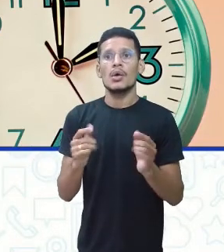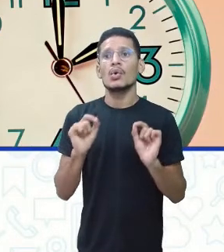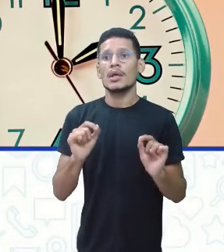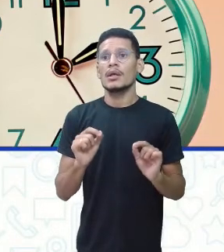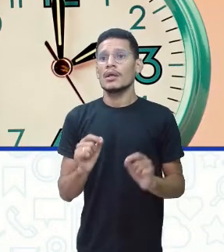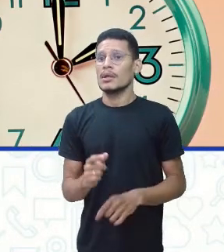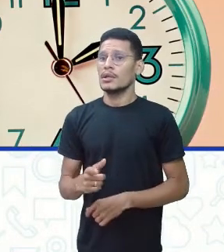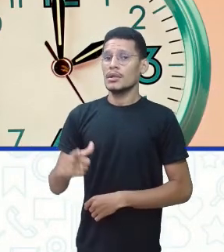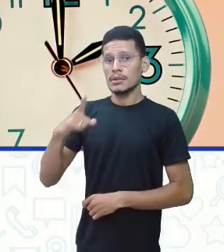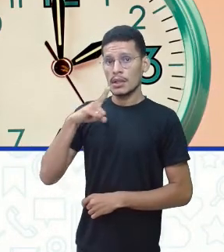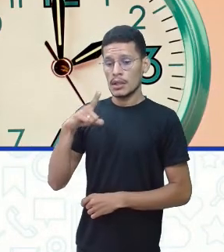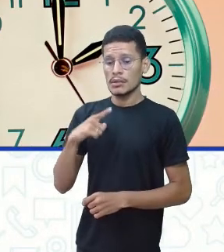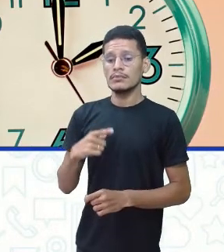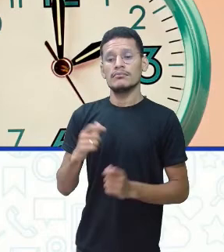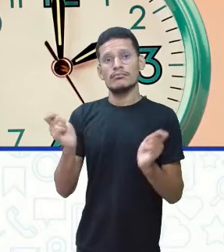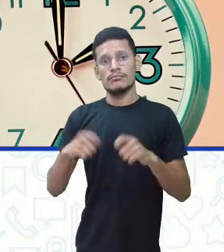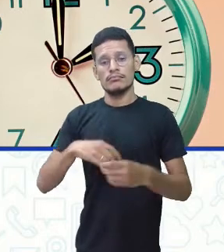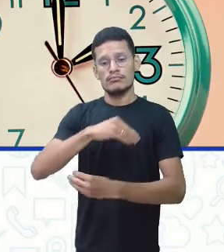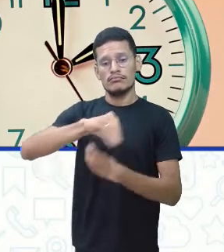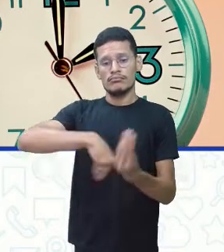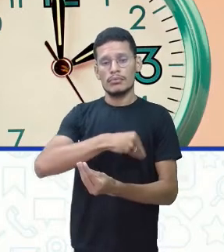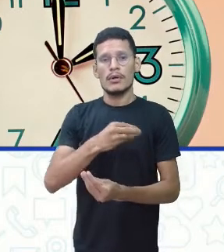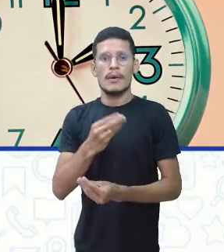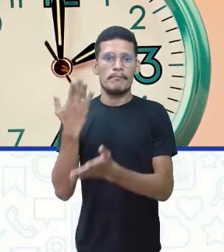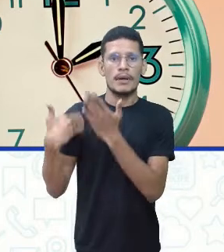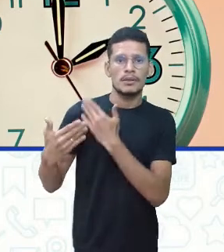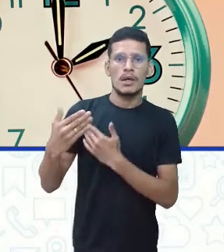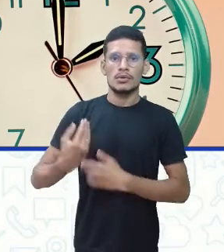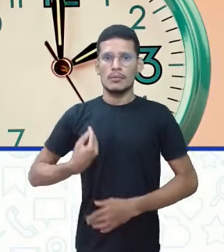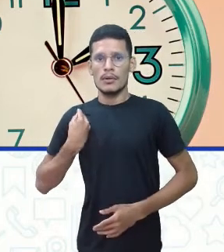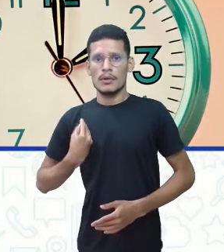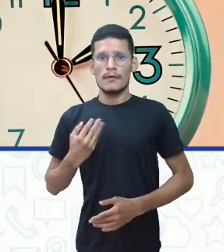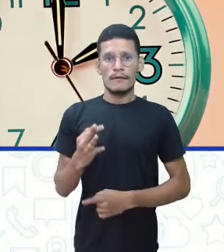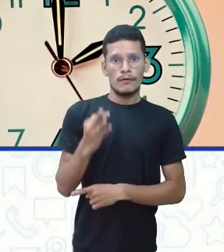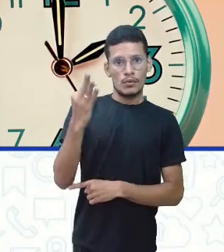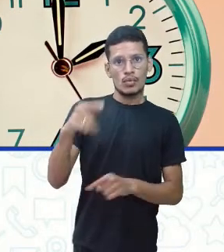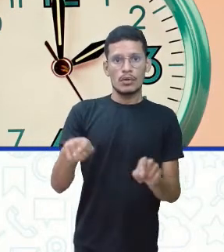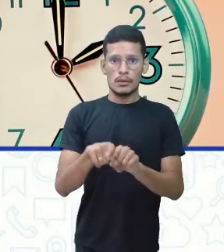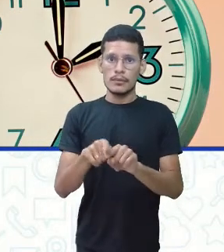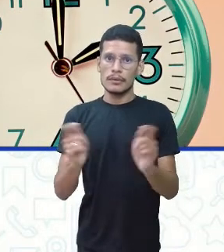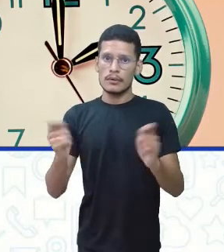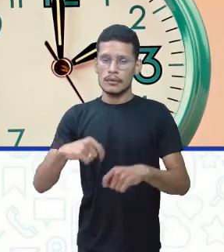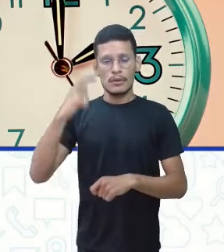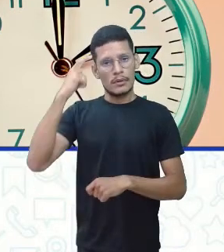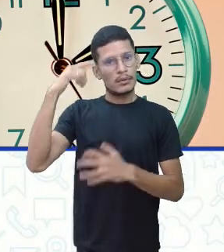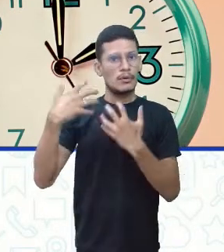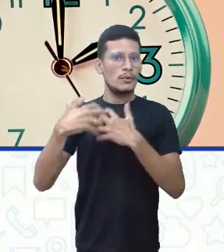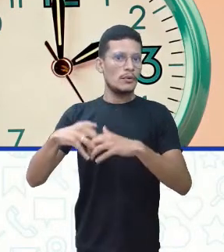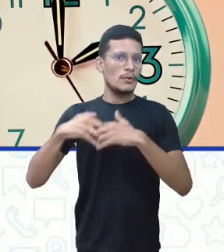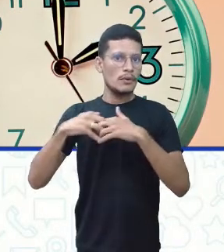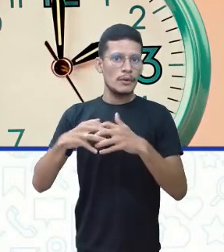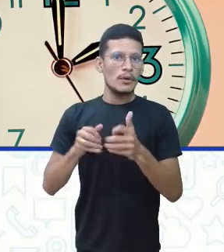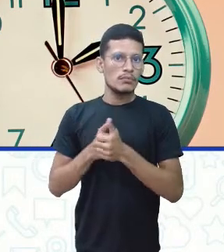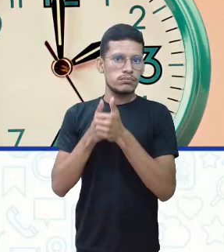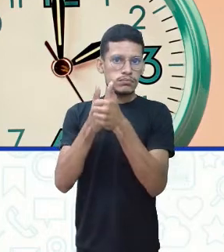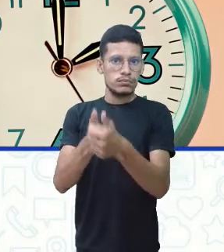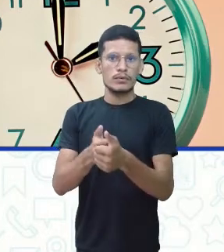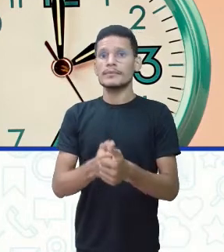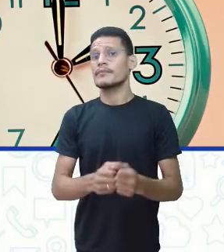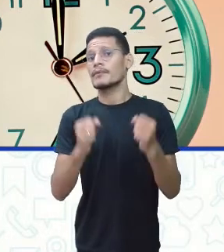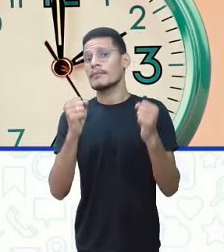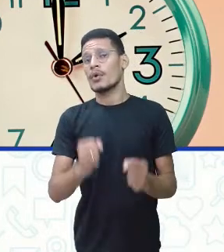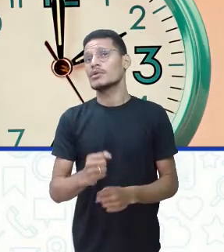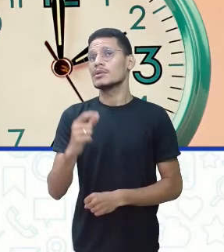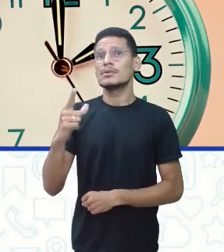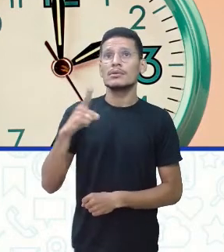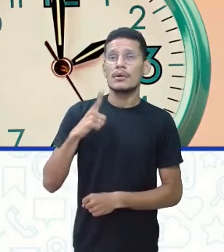ele mistura passado, presente e futuro, seguindo, portanto, o fluxo de pensamento. Então, a gente pode ter, por exemplo,